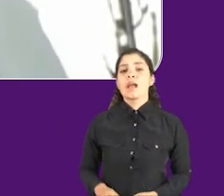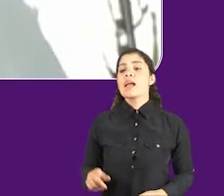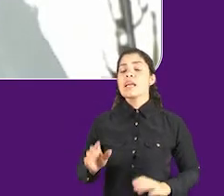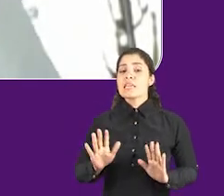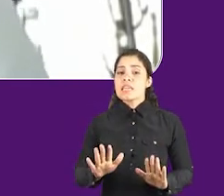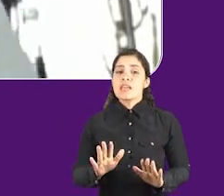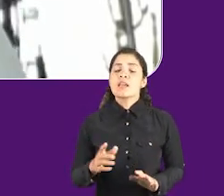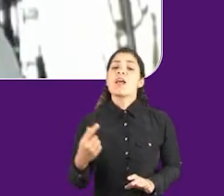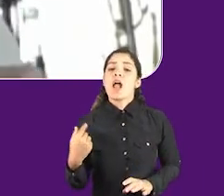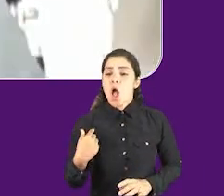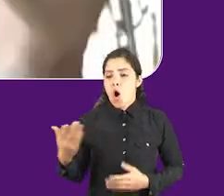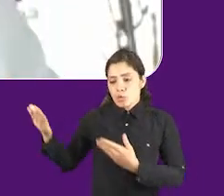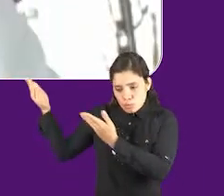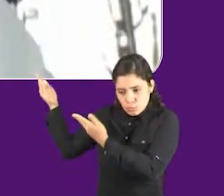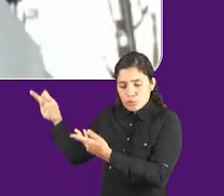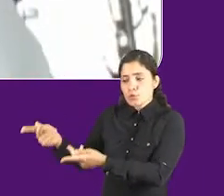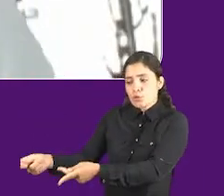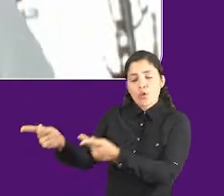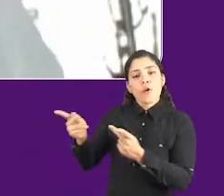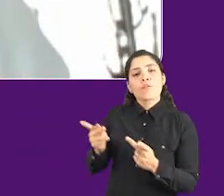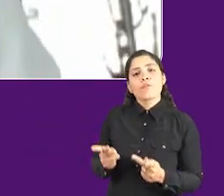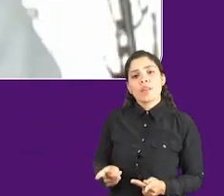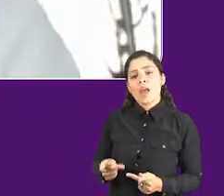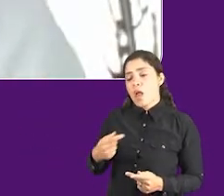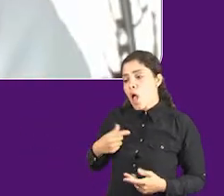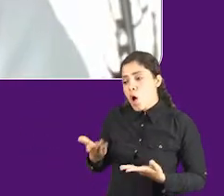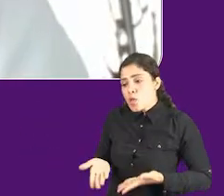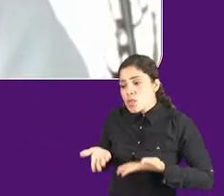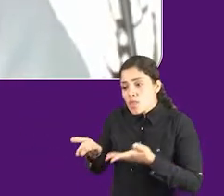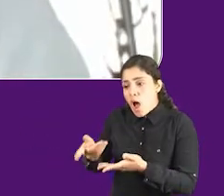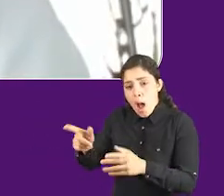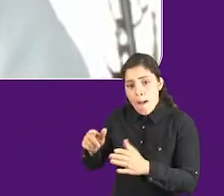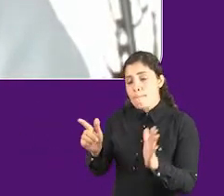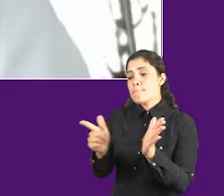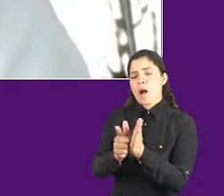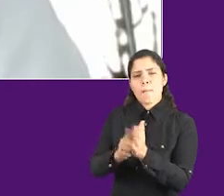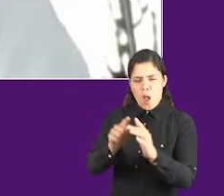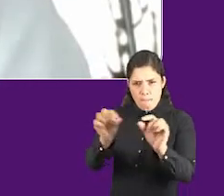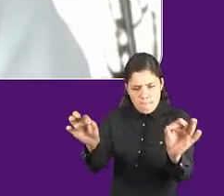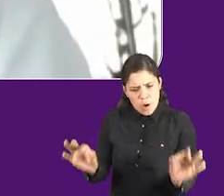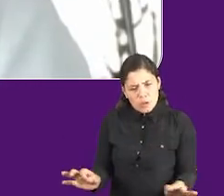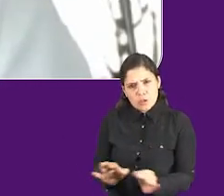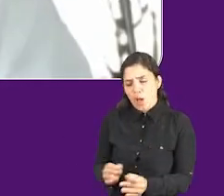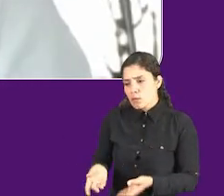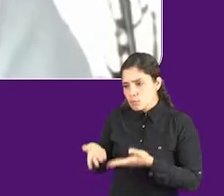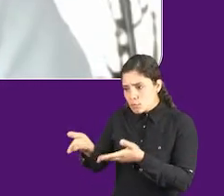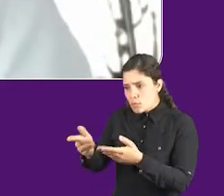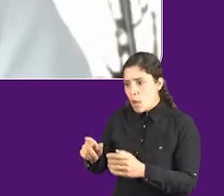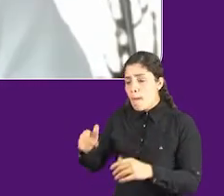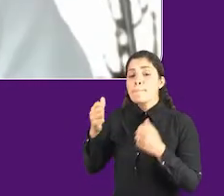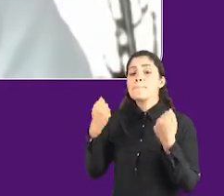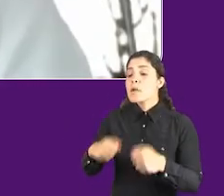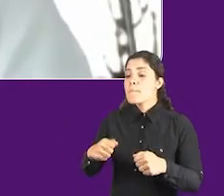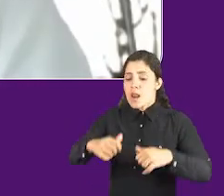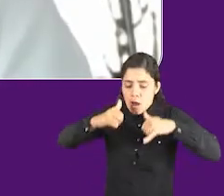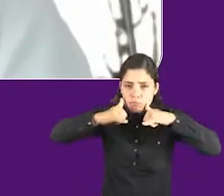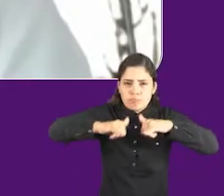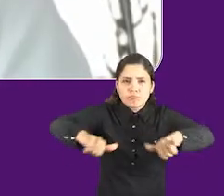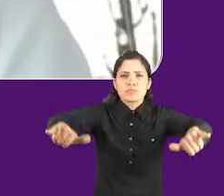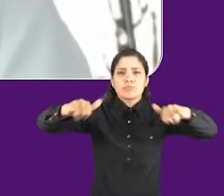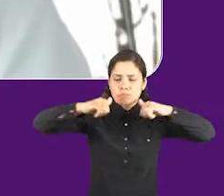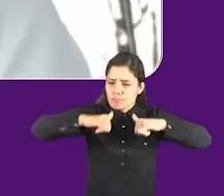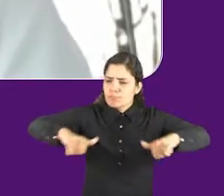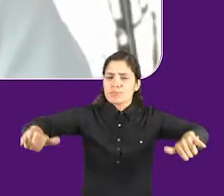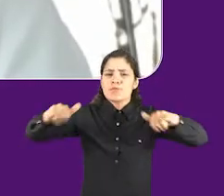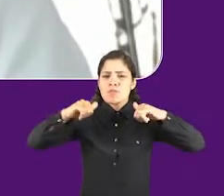Samsung Apps e YouTube sede e o dei para ele um papel muito simples que mesma coisa e vão utilizar